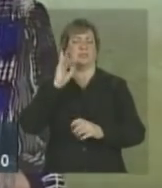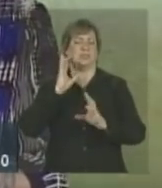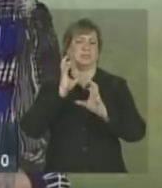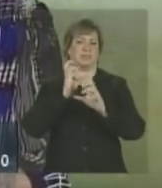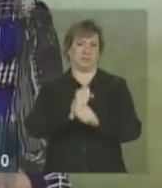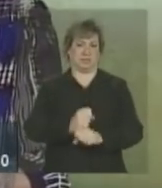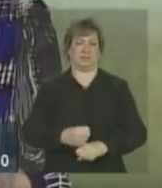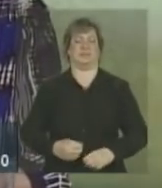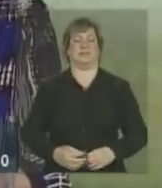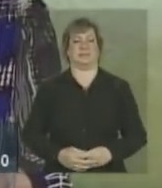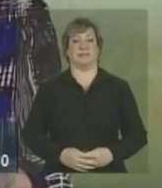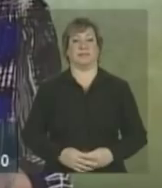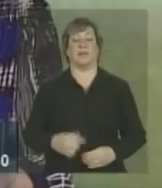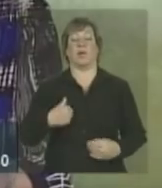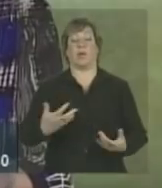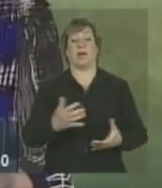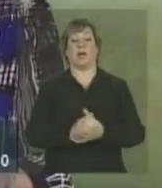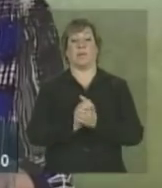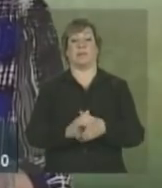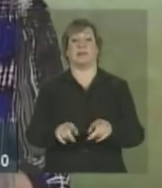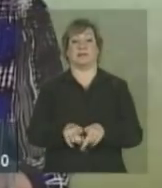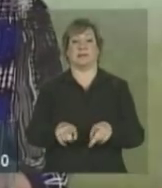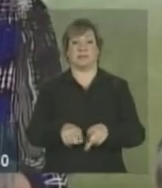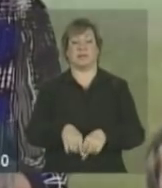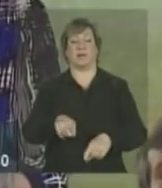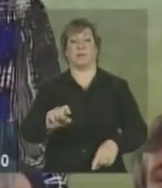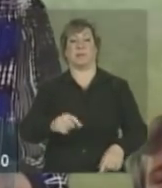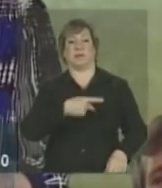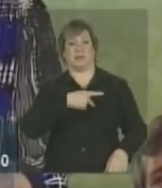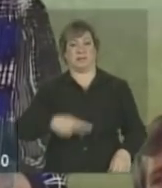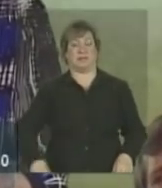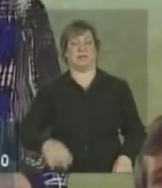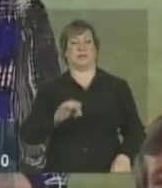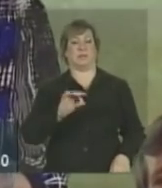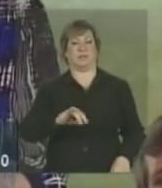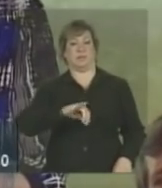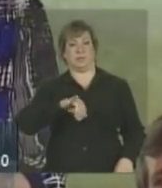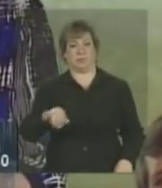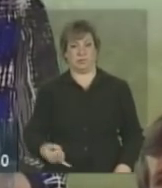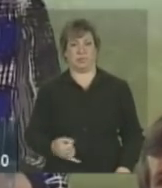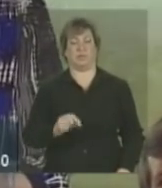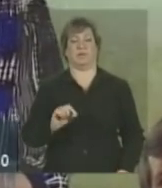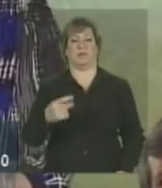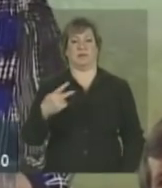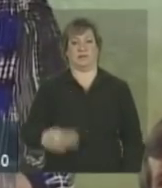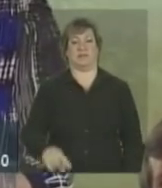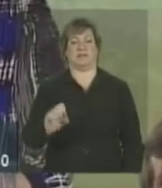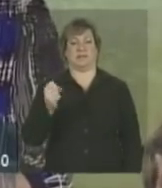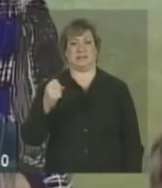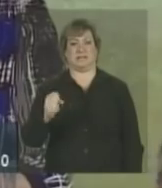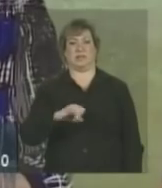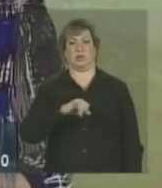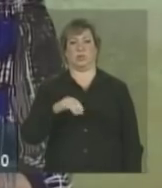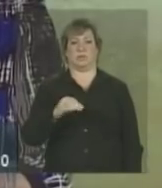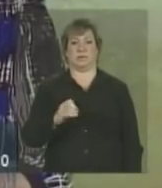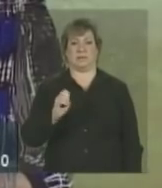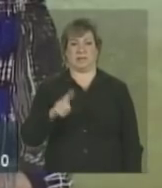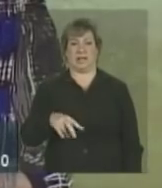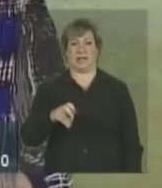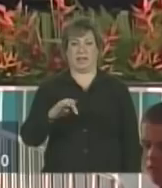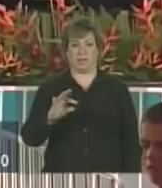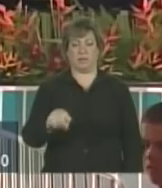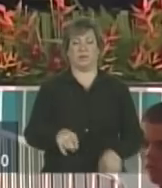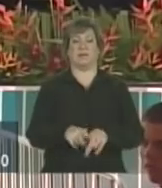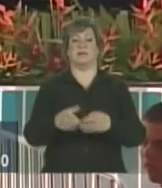Queria cumprimentar também o presidente do Tribunal de Justiça de Sergipe, José Alves Neto, cumprimentar